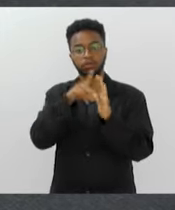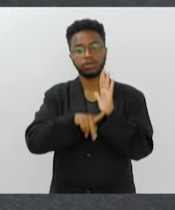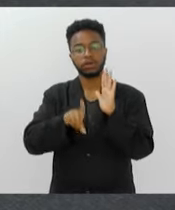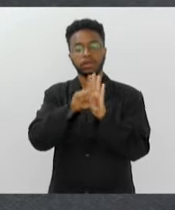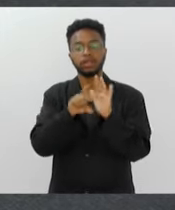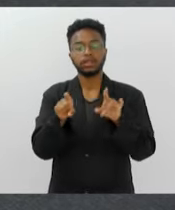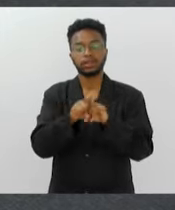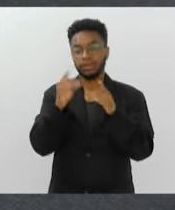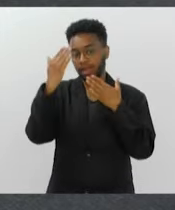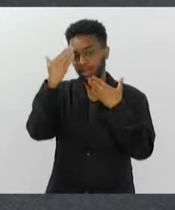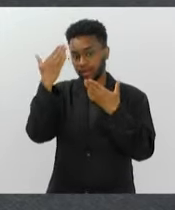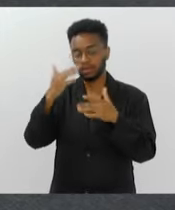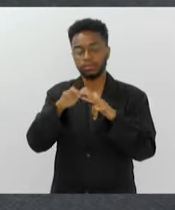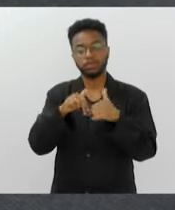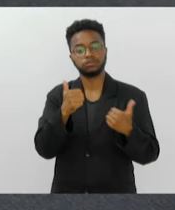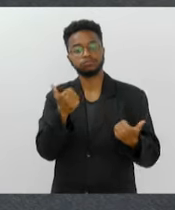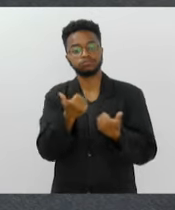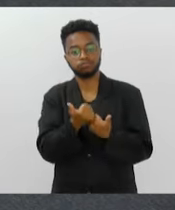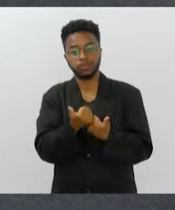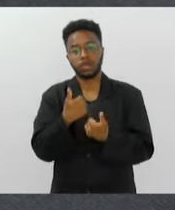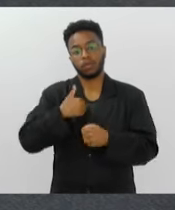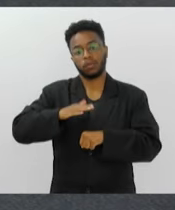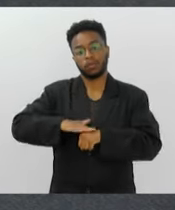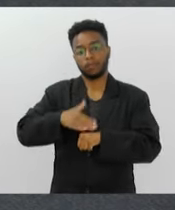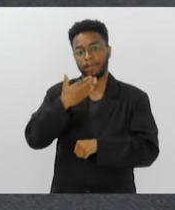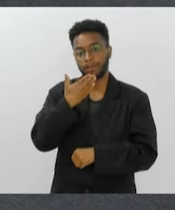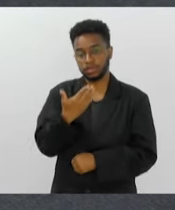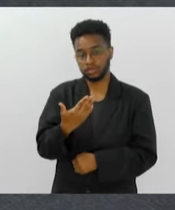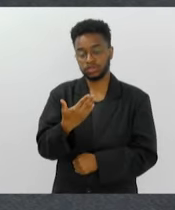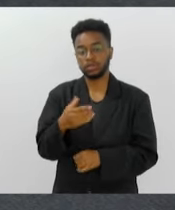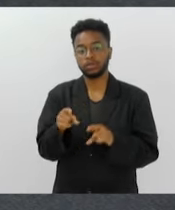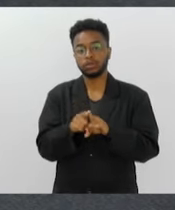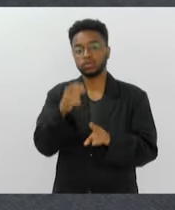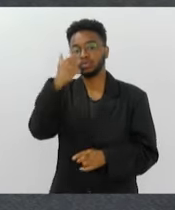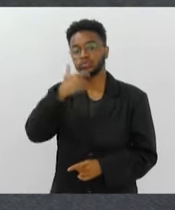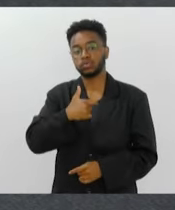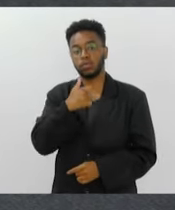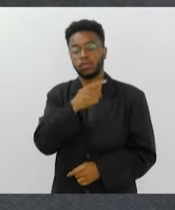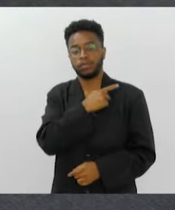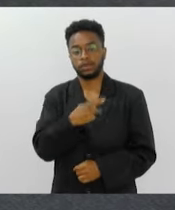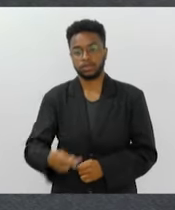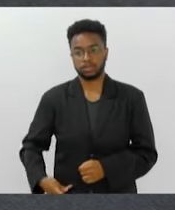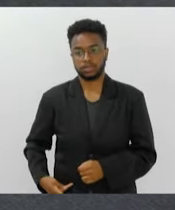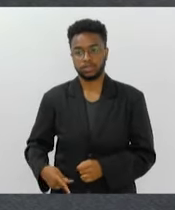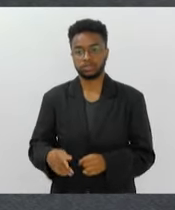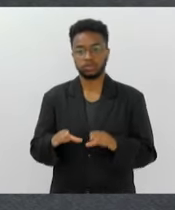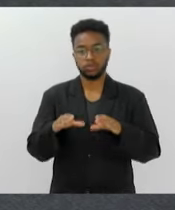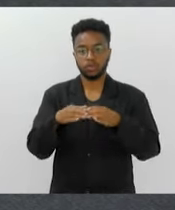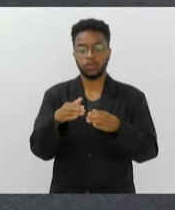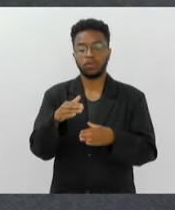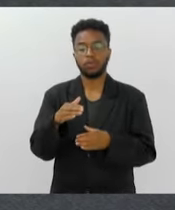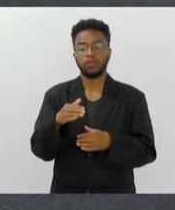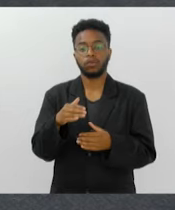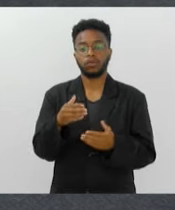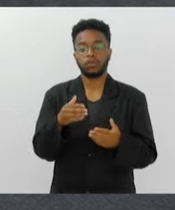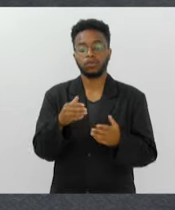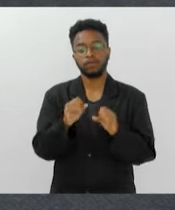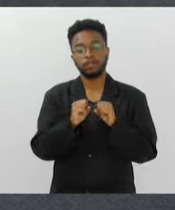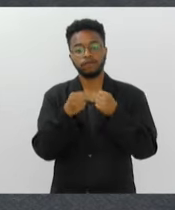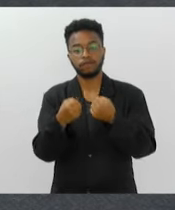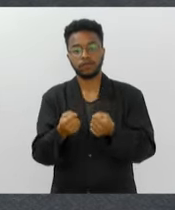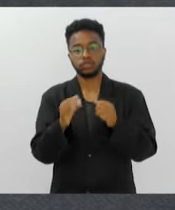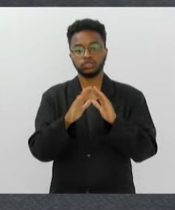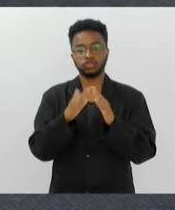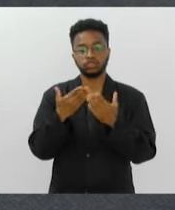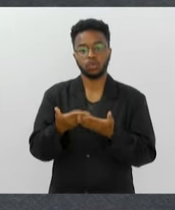a coautoria solicitada por mim eu como presidente da frente parlamentar em defesa das escolas de samba